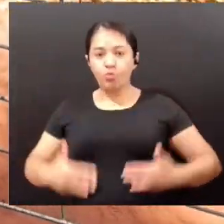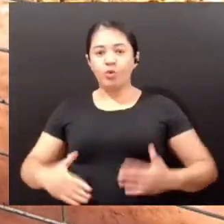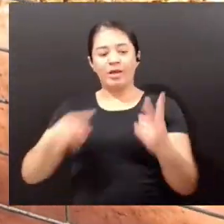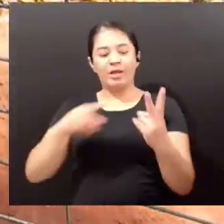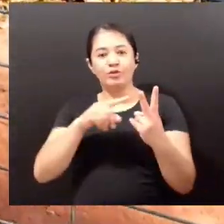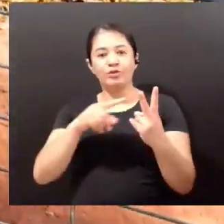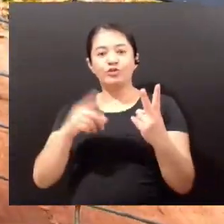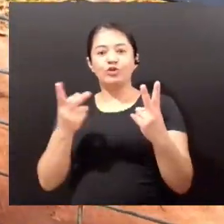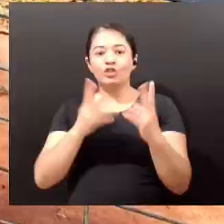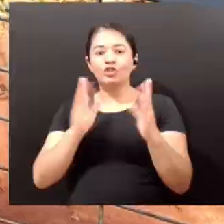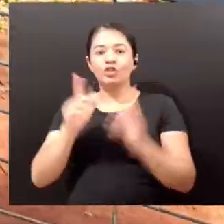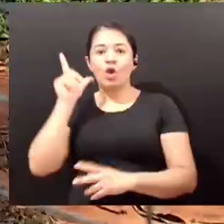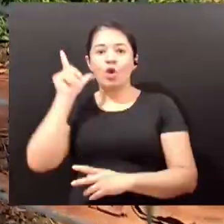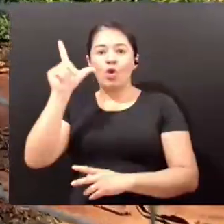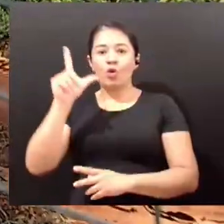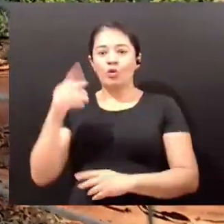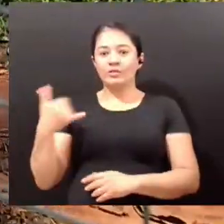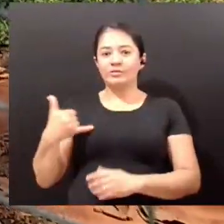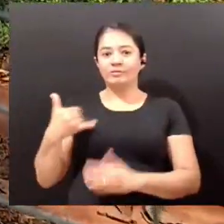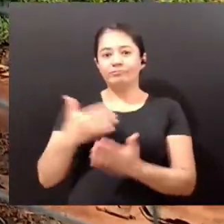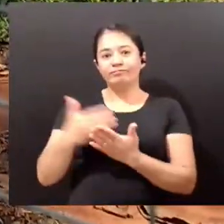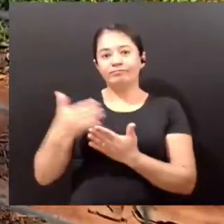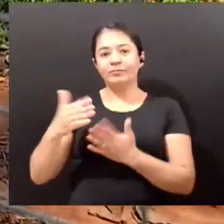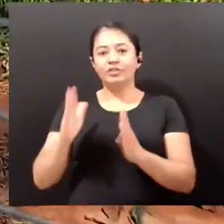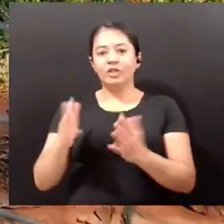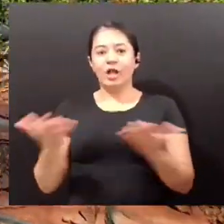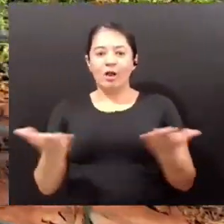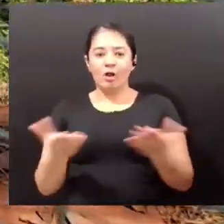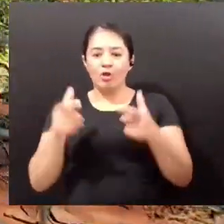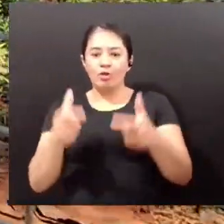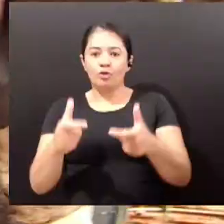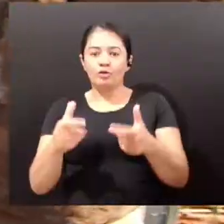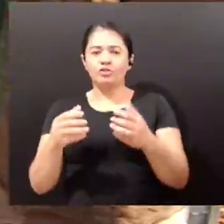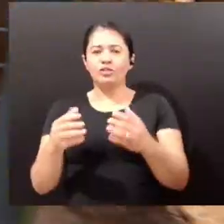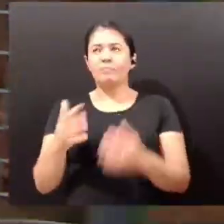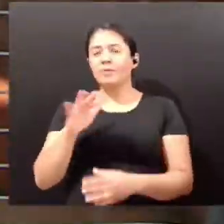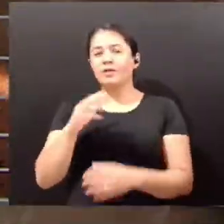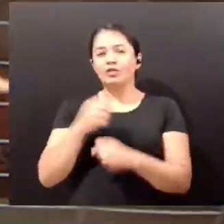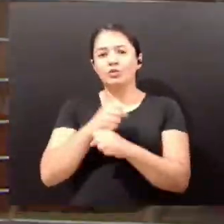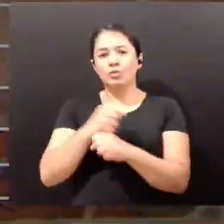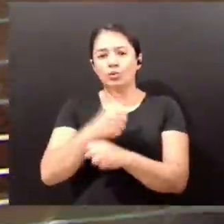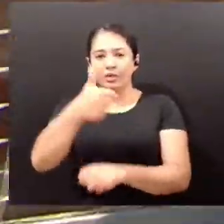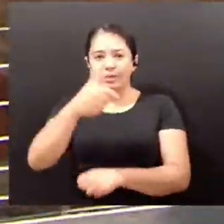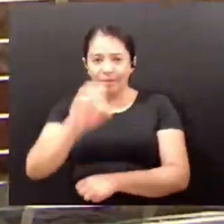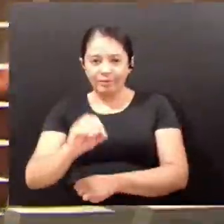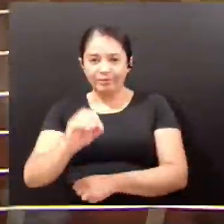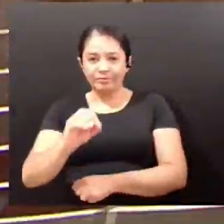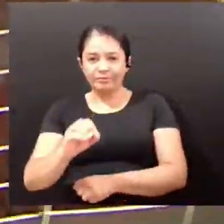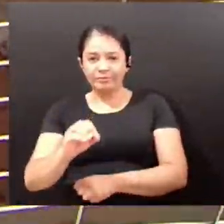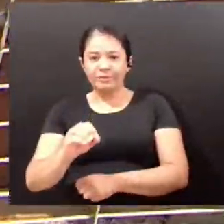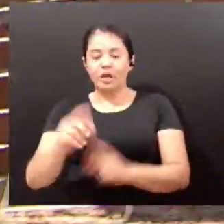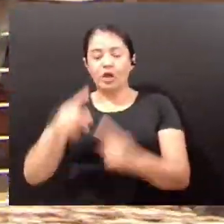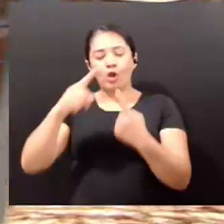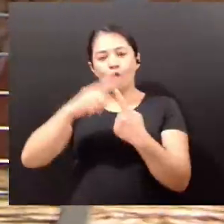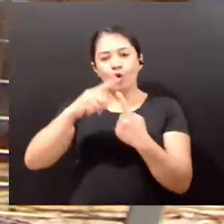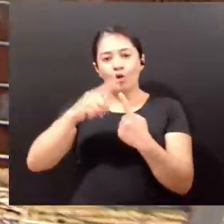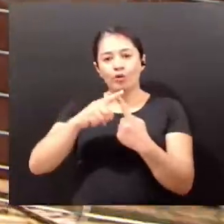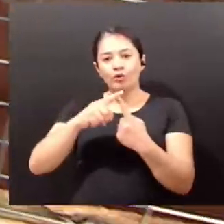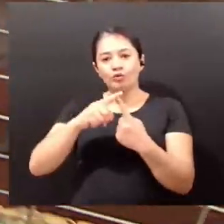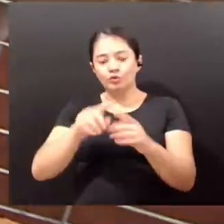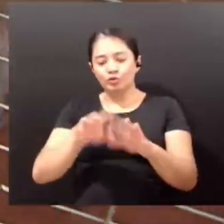a meia-idade e estão no local há mais de 10 anos. É a espécie terrestre com a mais